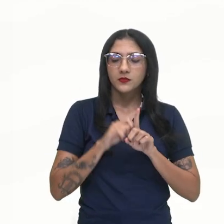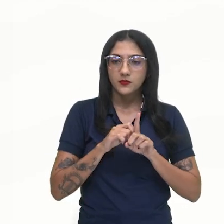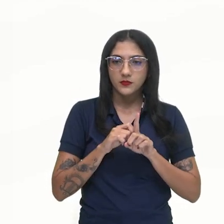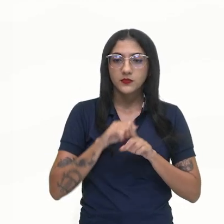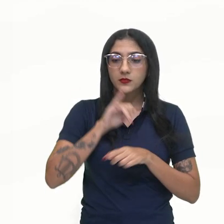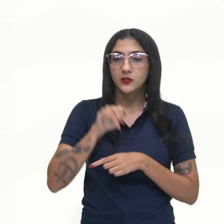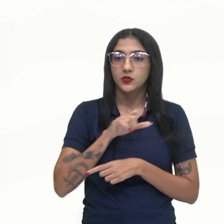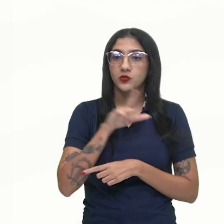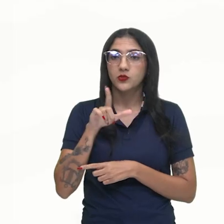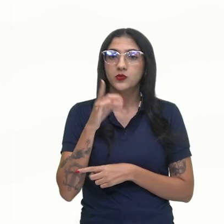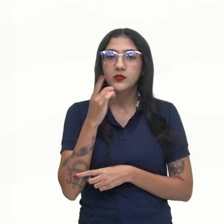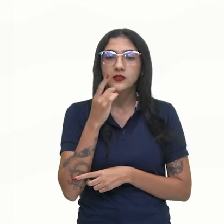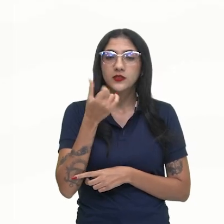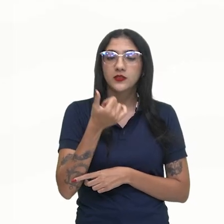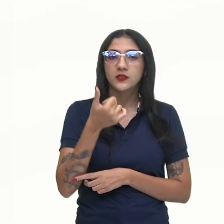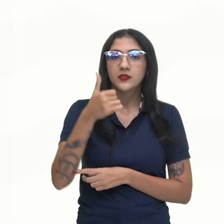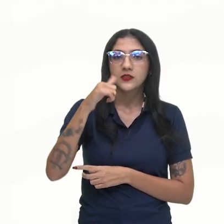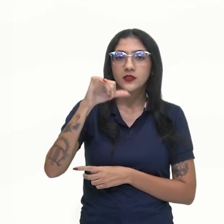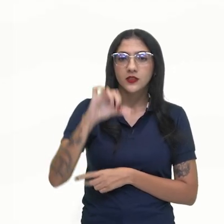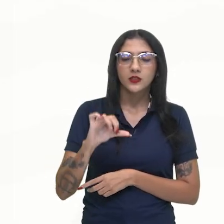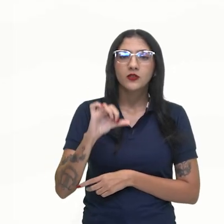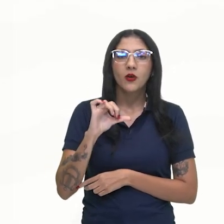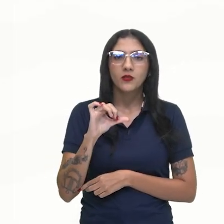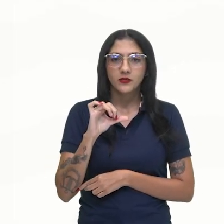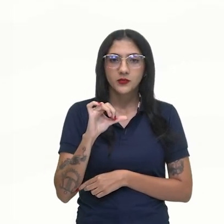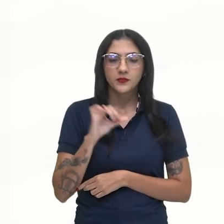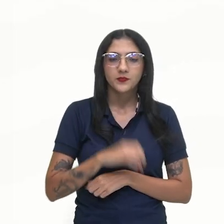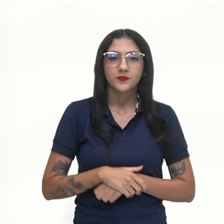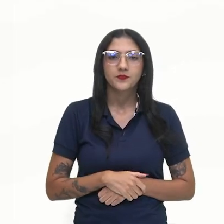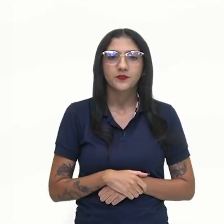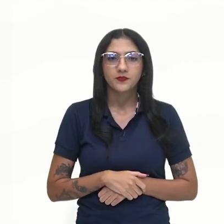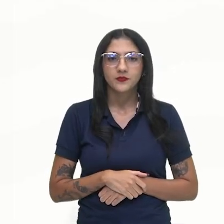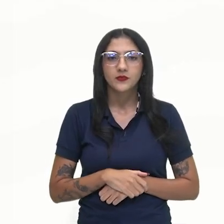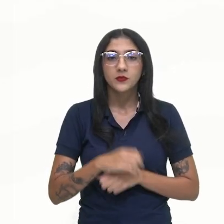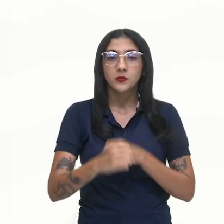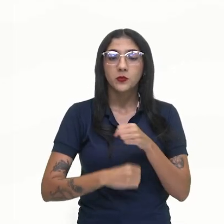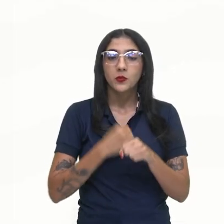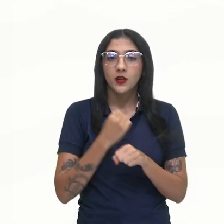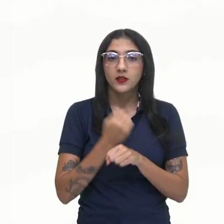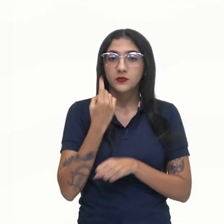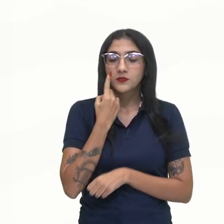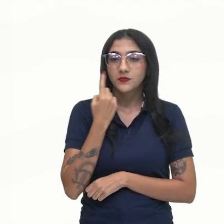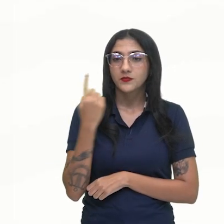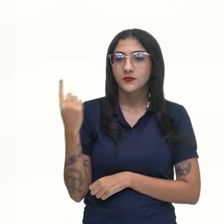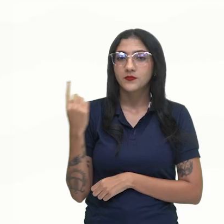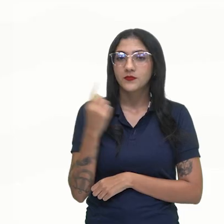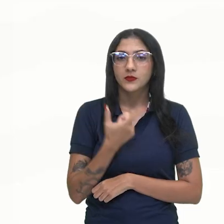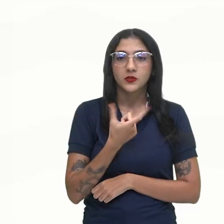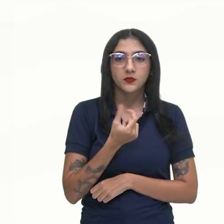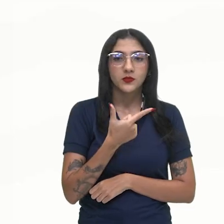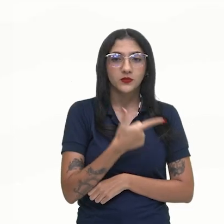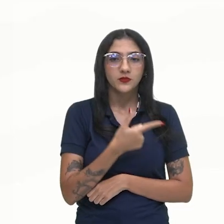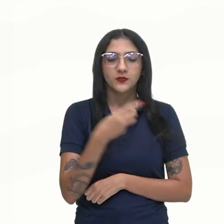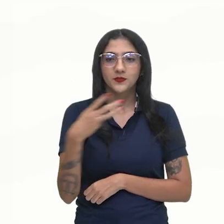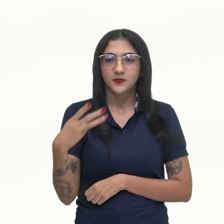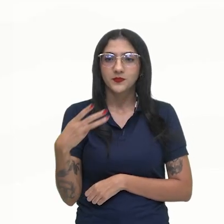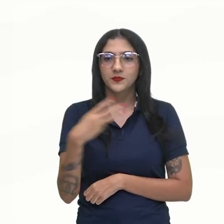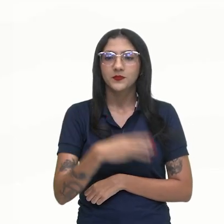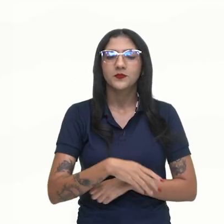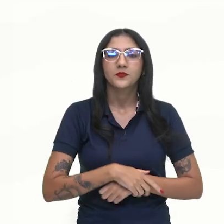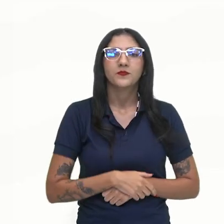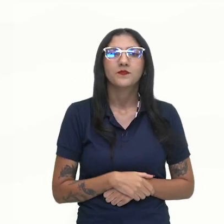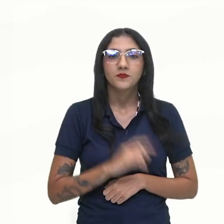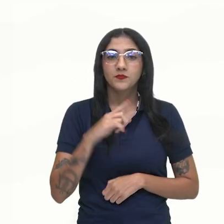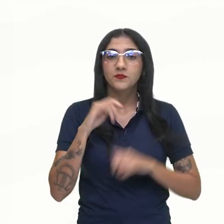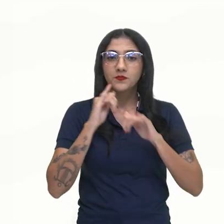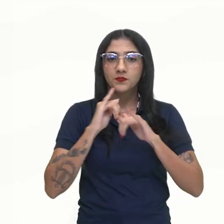de julho, só esqueci de falar para vocês que o ano foi este aqui, ó. Ok? O ano foi este. Foi